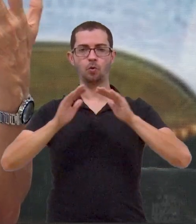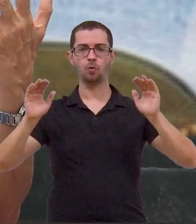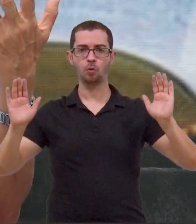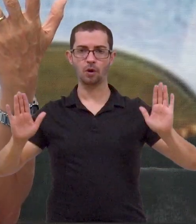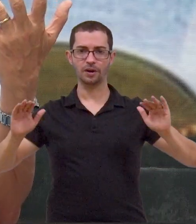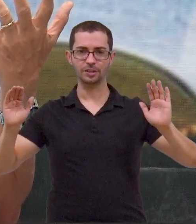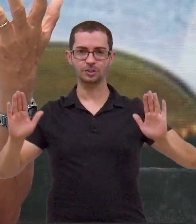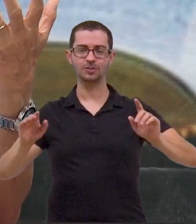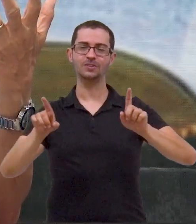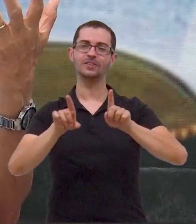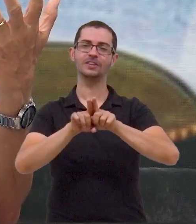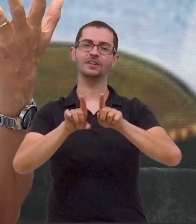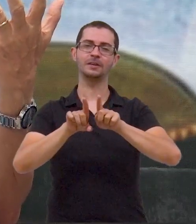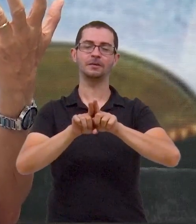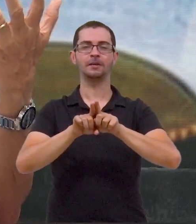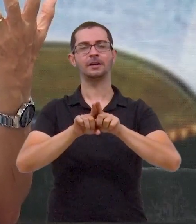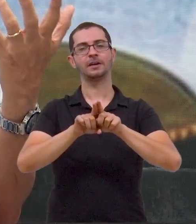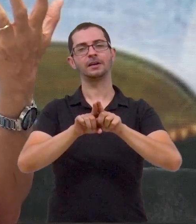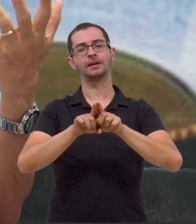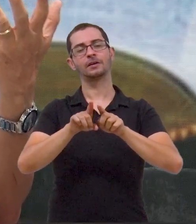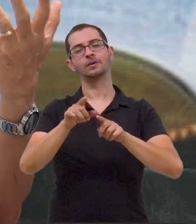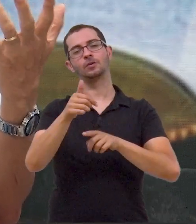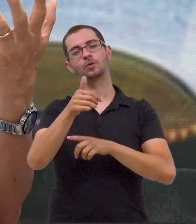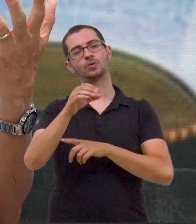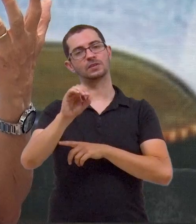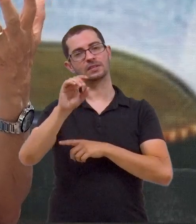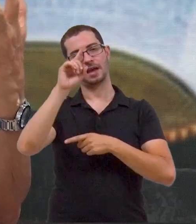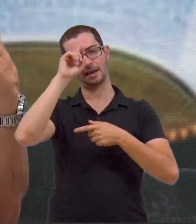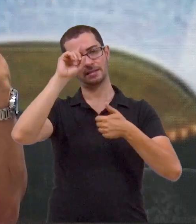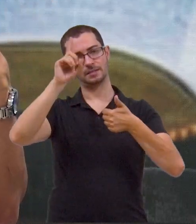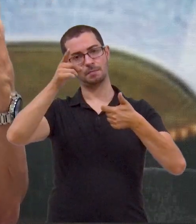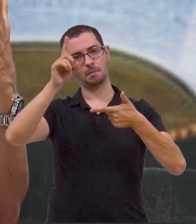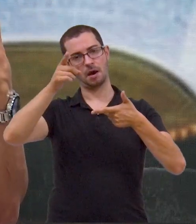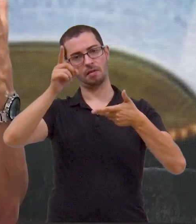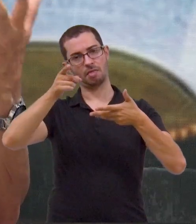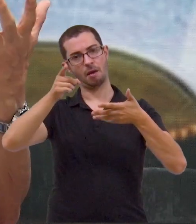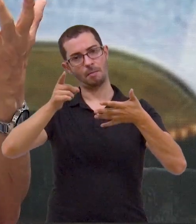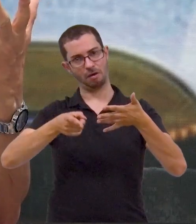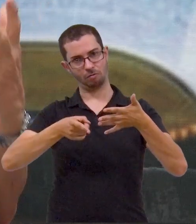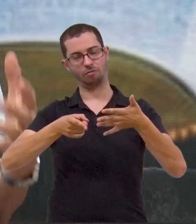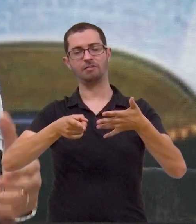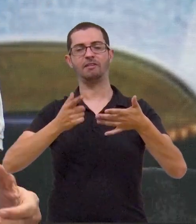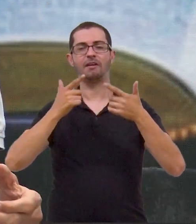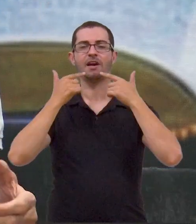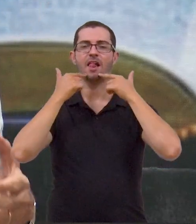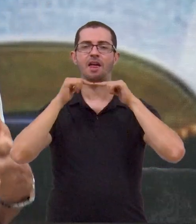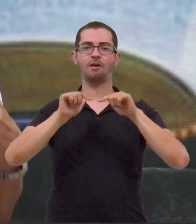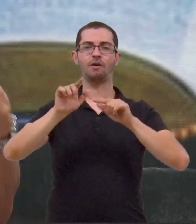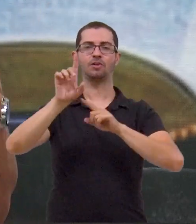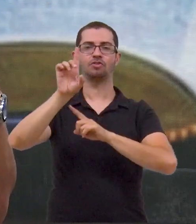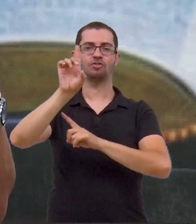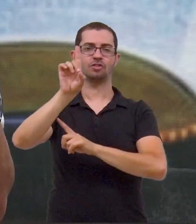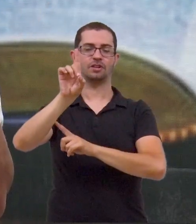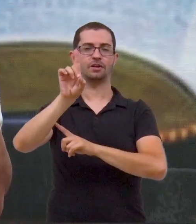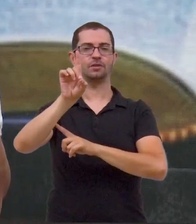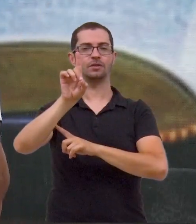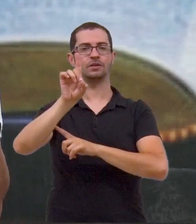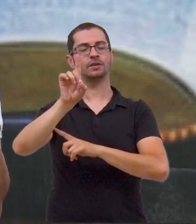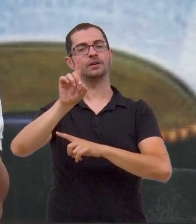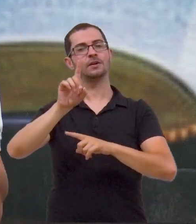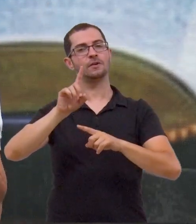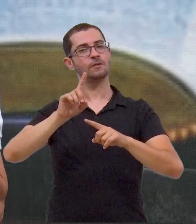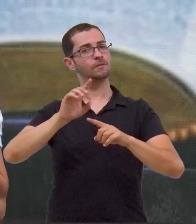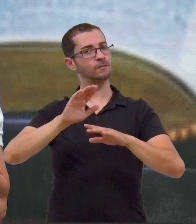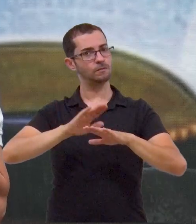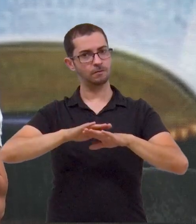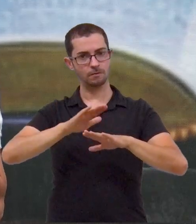através dos 10 mandamentos, quando a linguagem de Deus foi muito